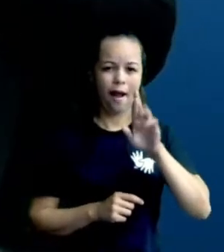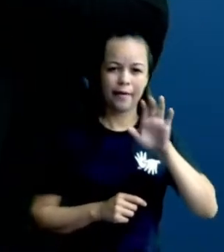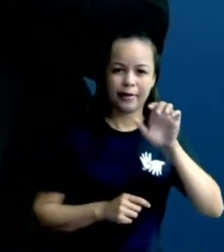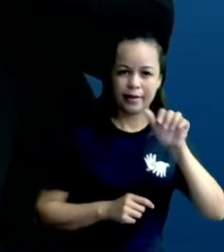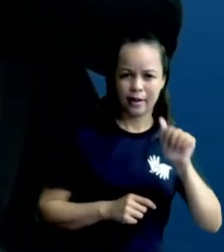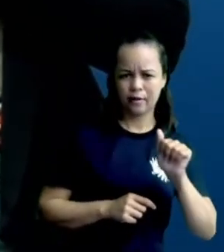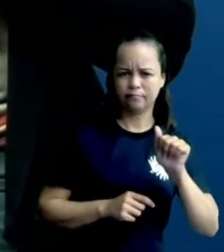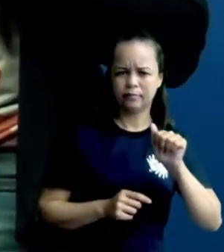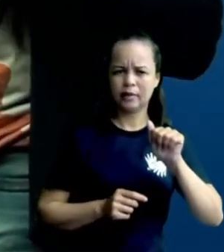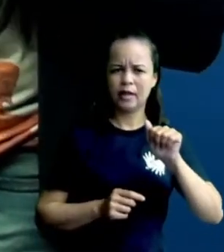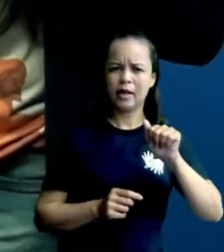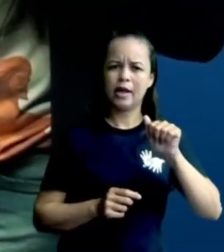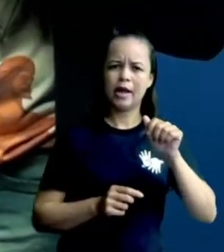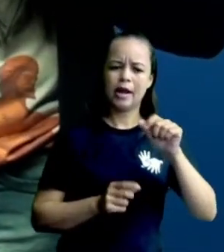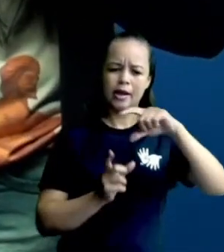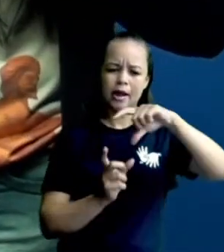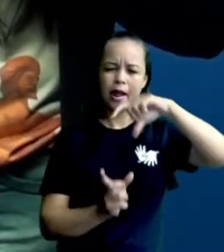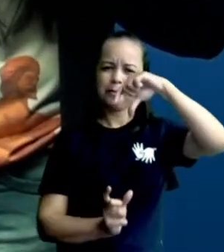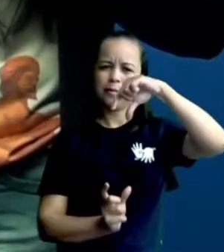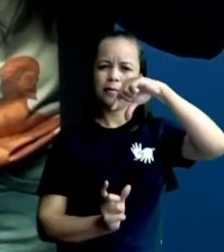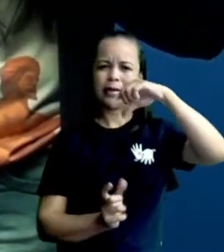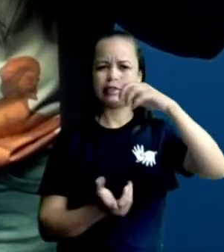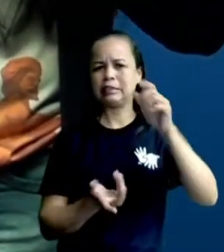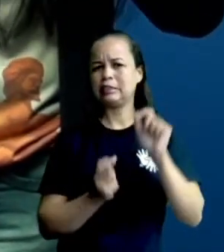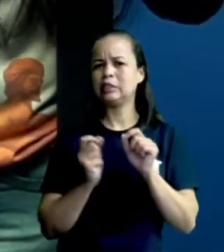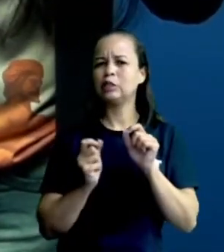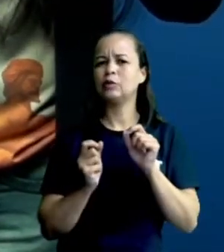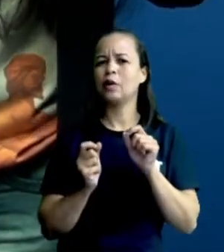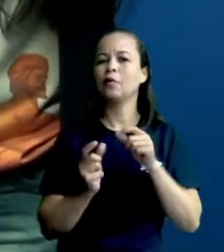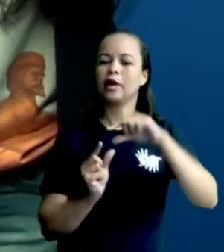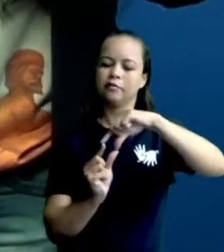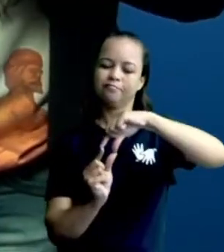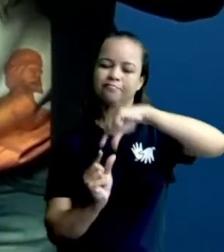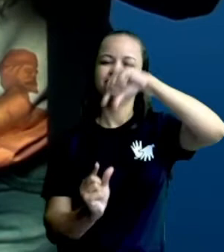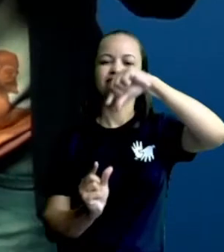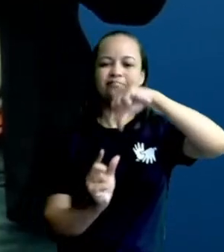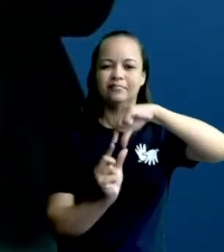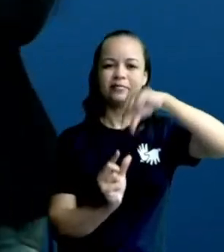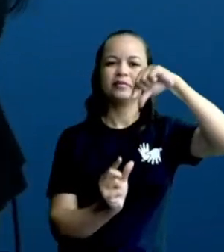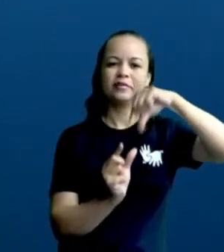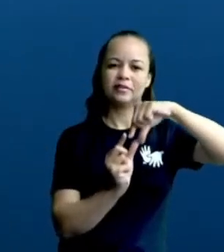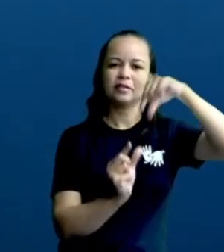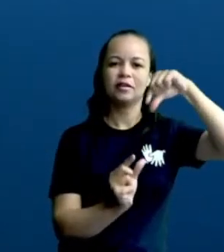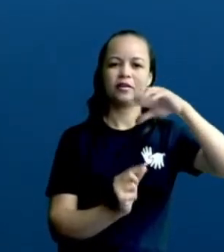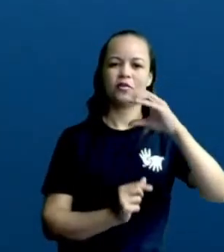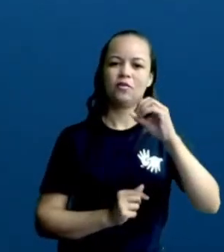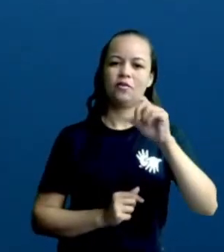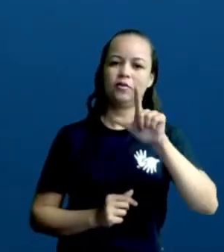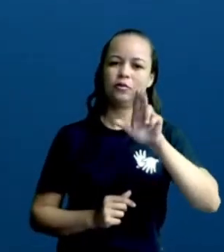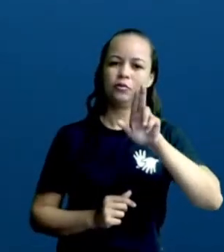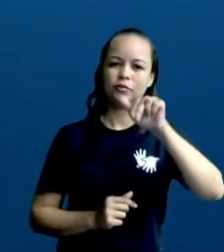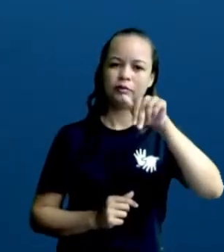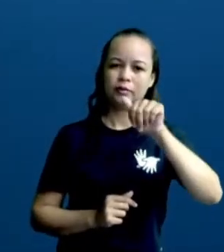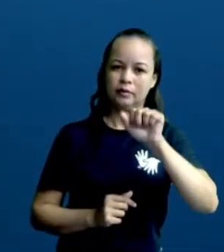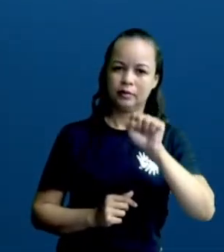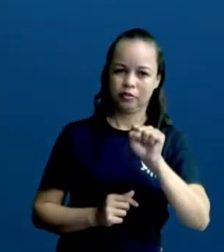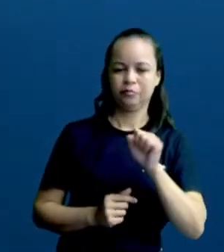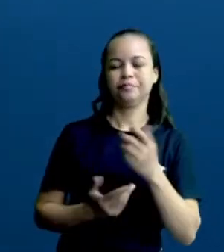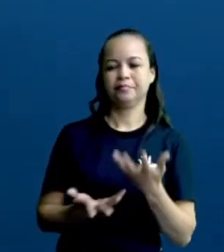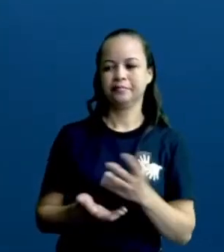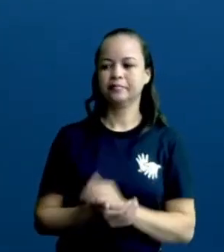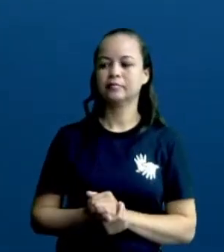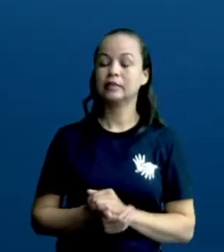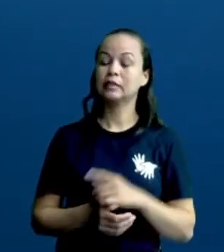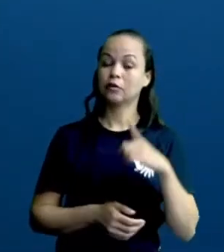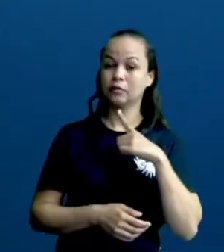Ele é em pezinho, ele é um gráfico de colunas, tá certo? Então, olha aqui,